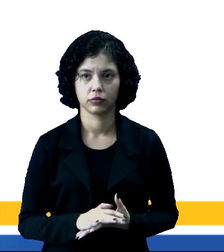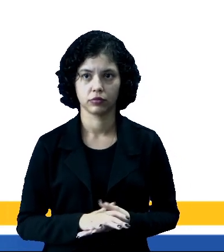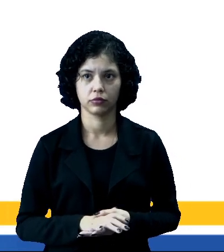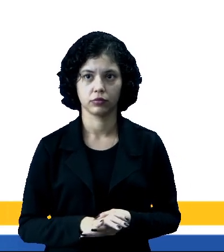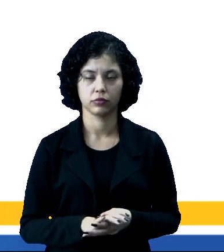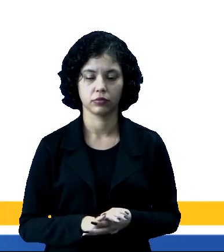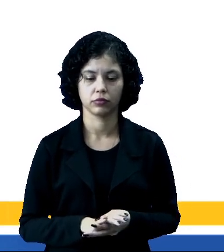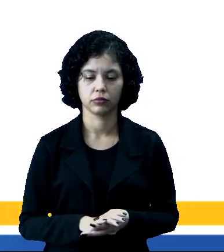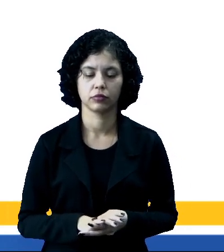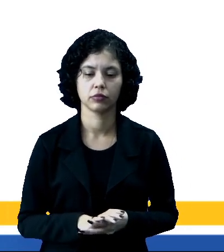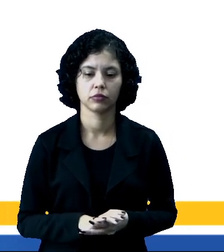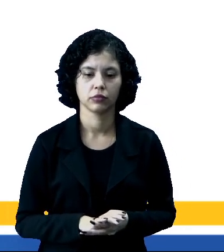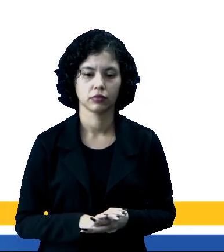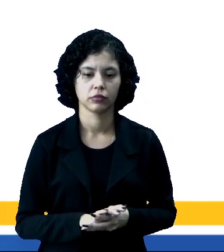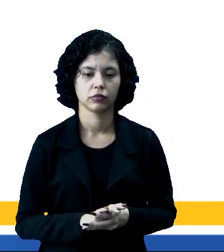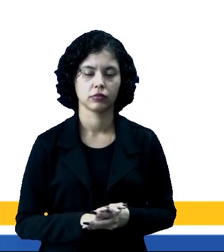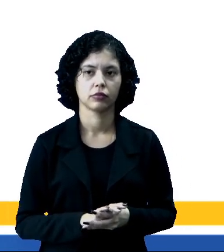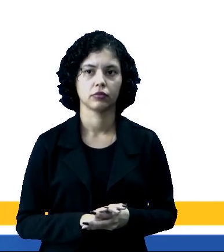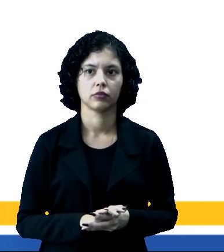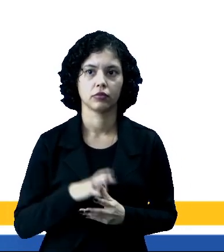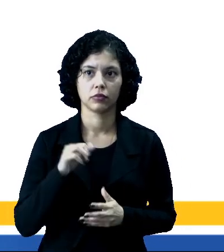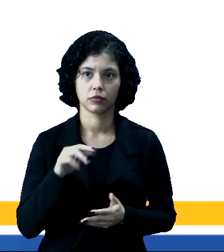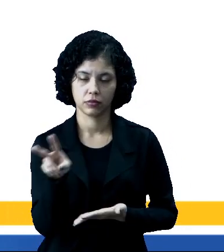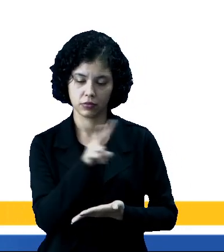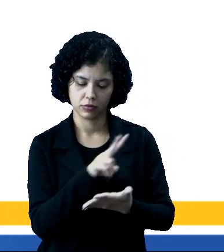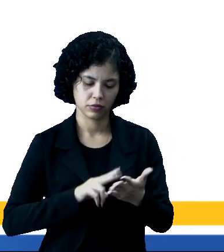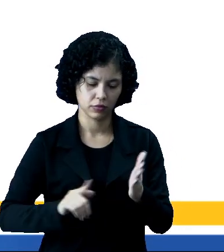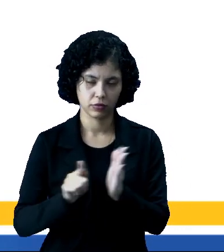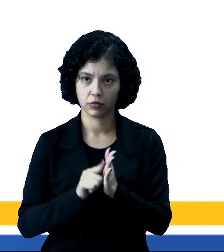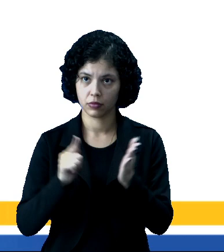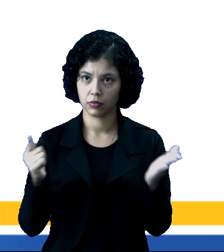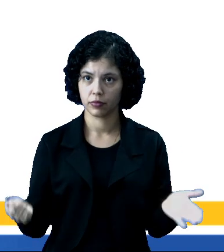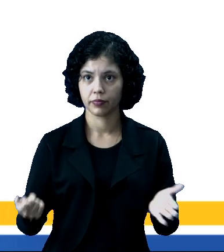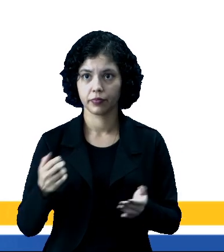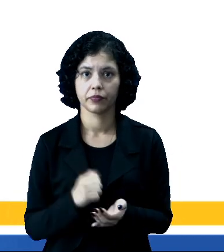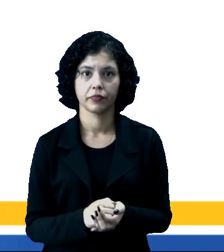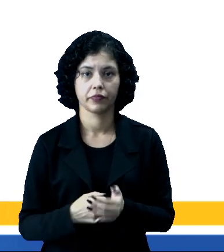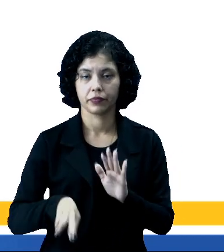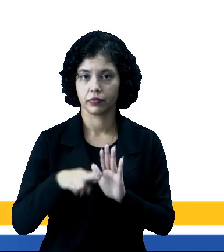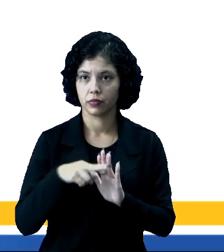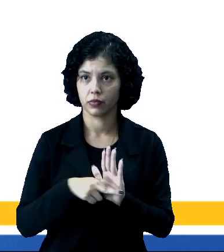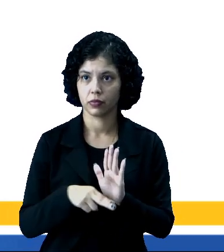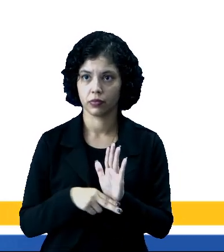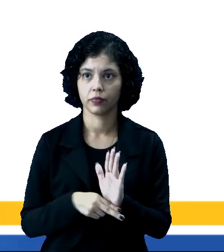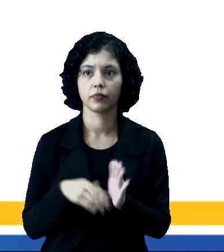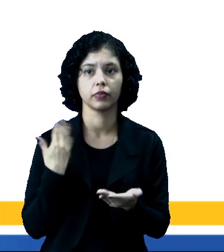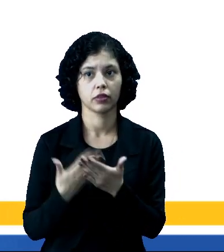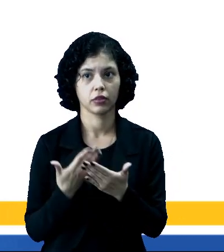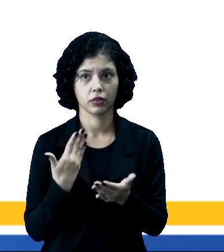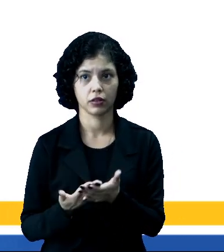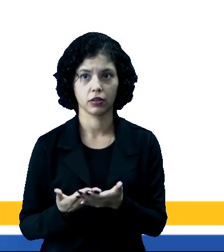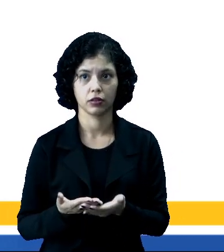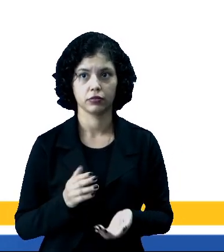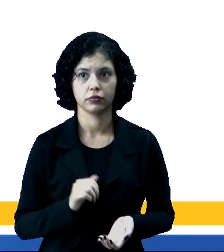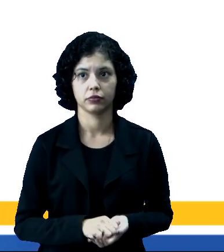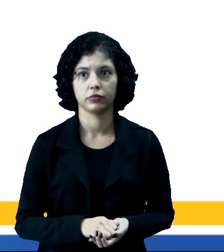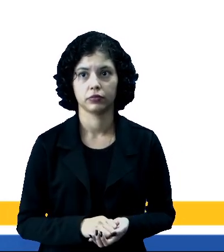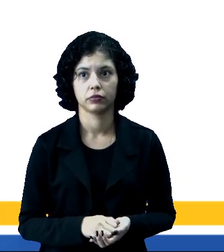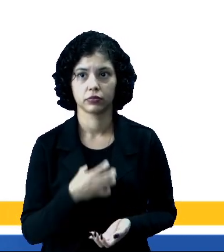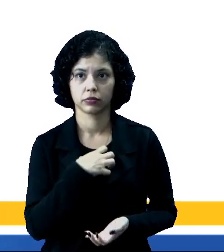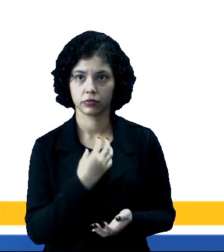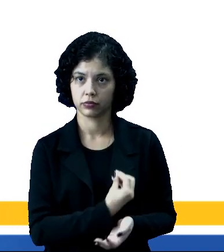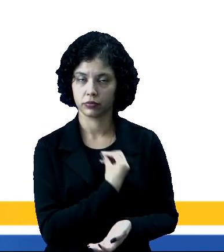la presencialidade. Ou seja, Marisol leu no jornal que as classes retornarão, né, ao